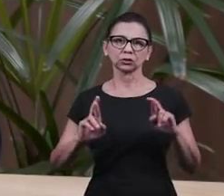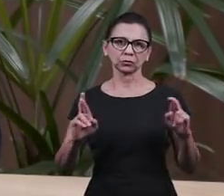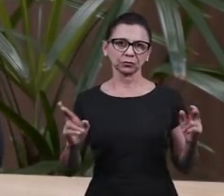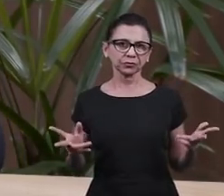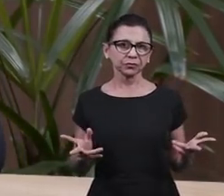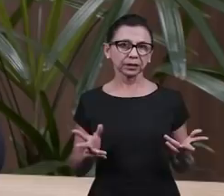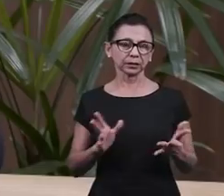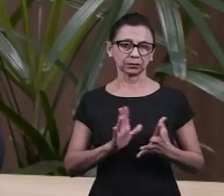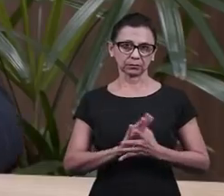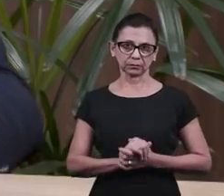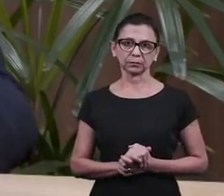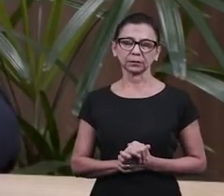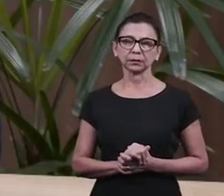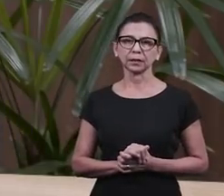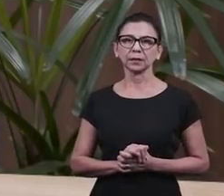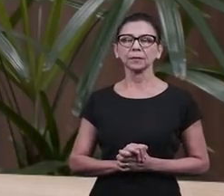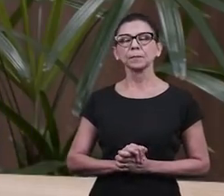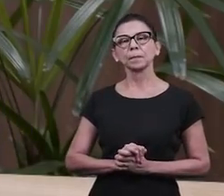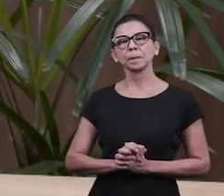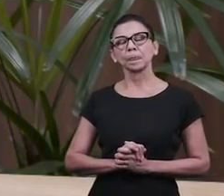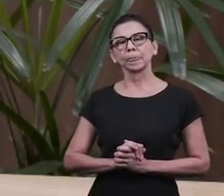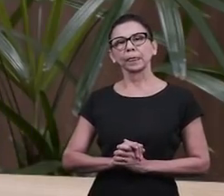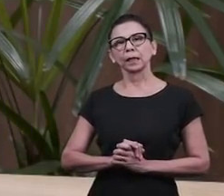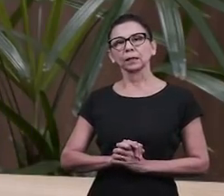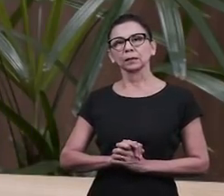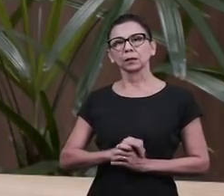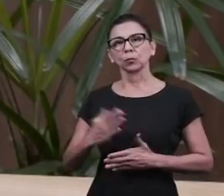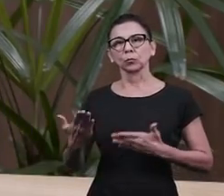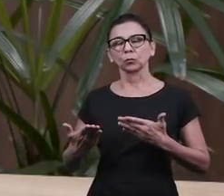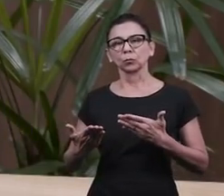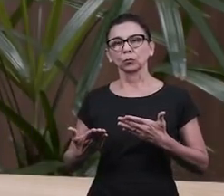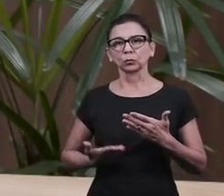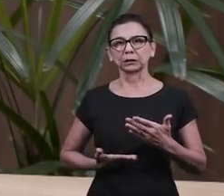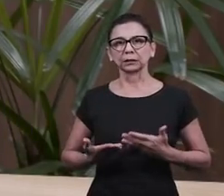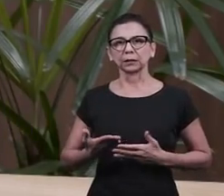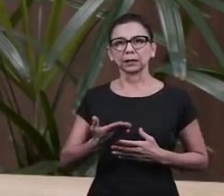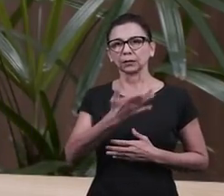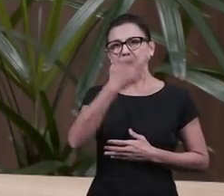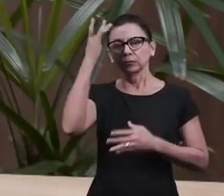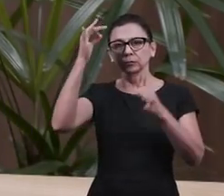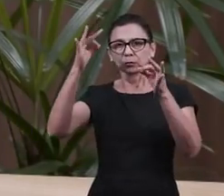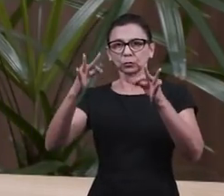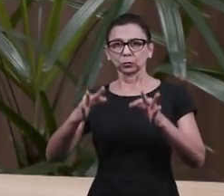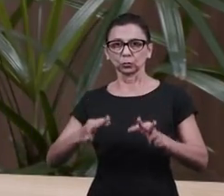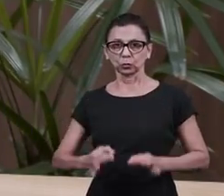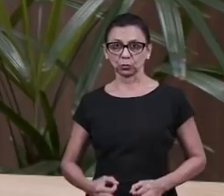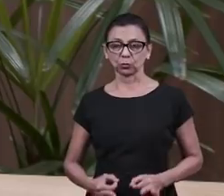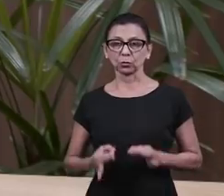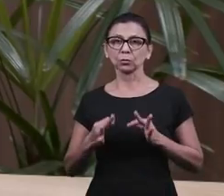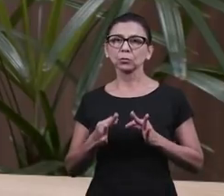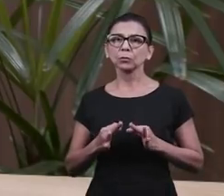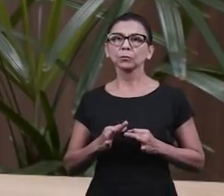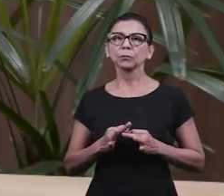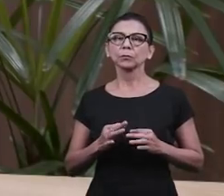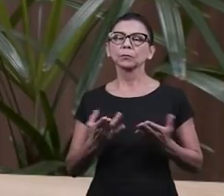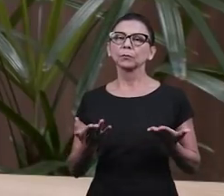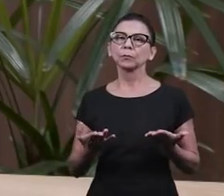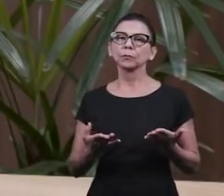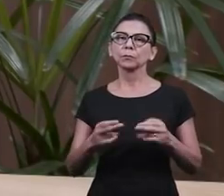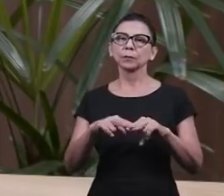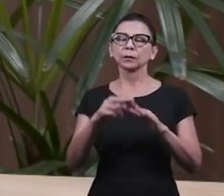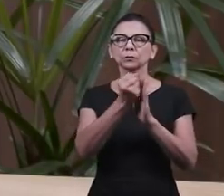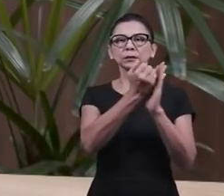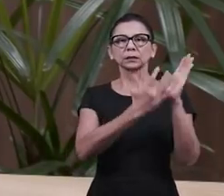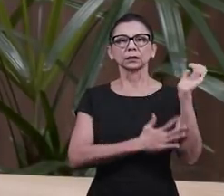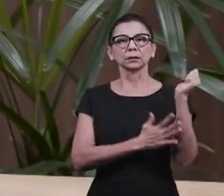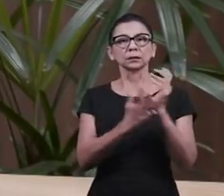justo diante de Deus. No mundo espiritual, o justo é aquele que é justificado pelo sangue de